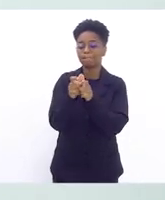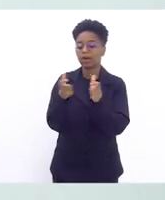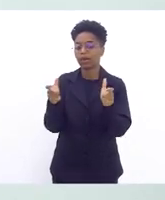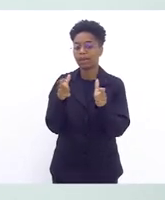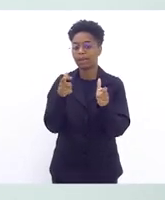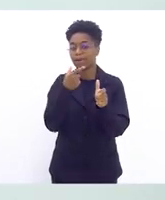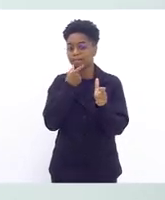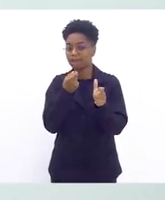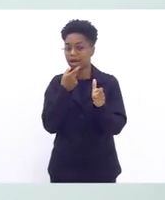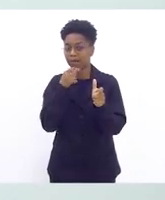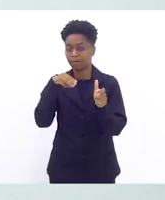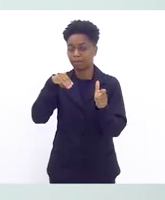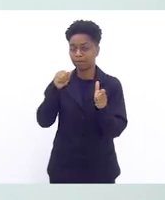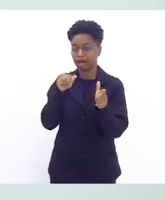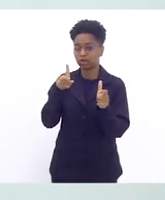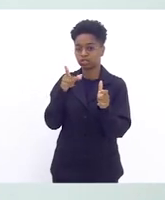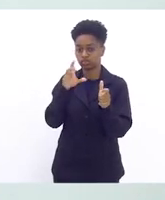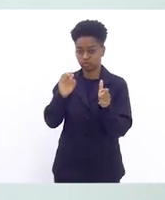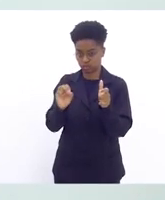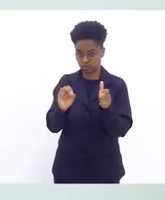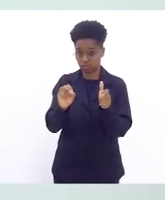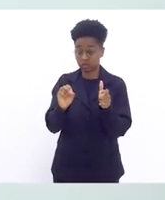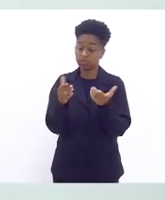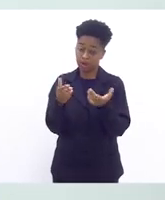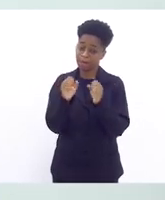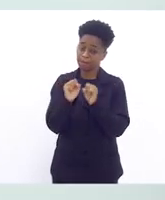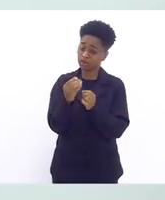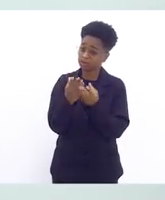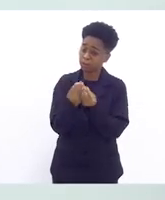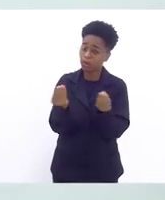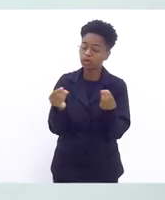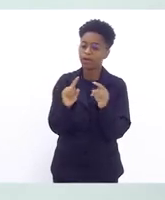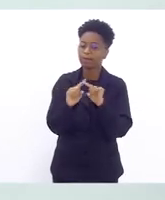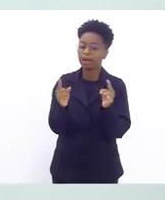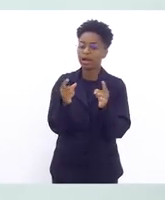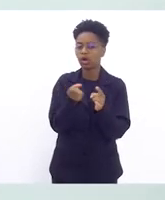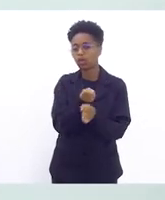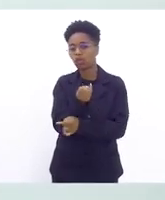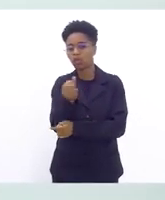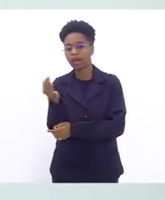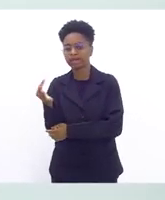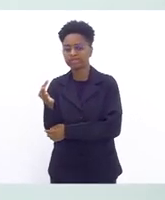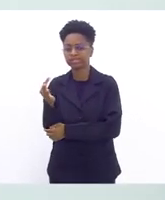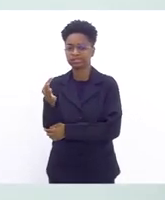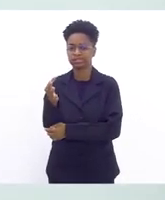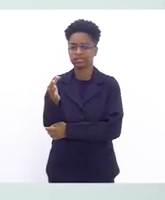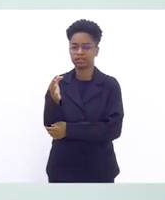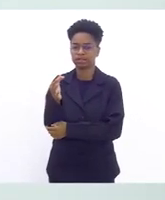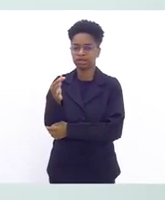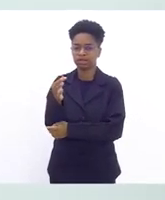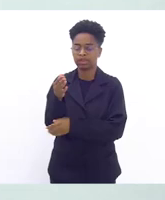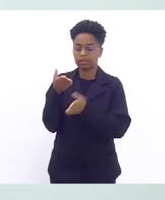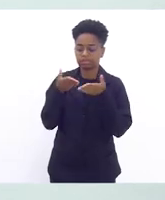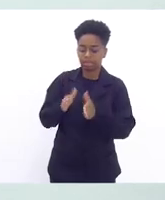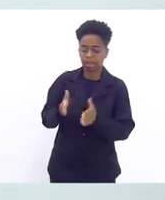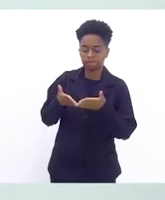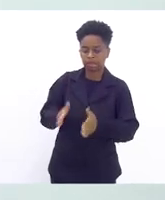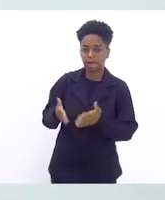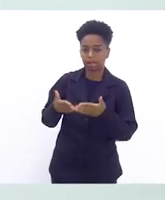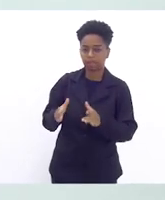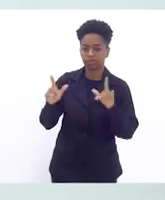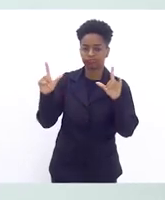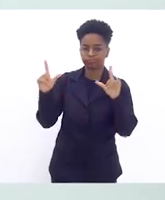ou seja Podemos até ainda ter muitos mas a quantidade de de natalidade a taxa natalidade